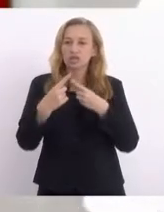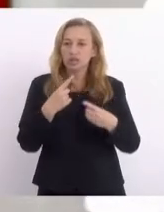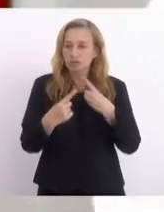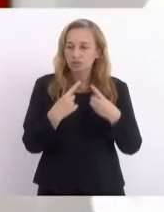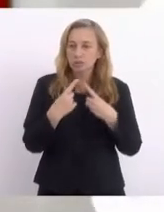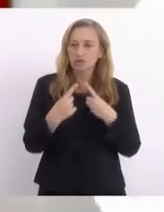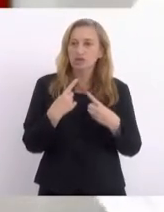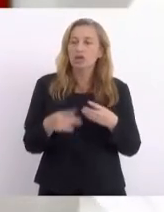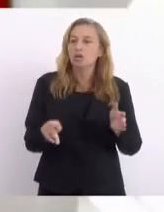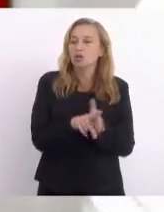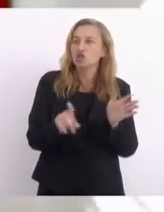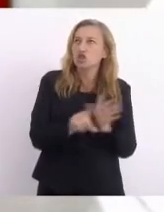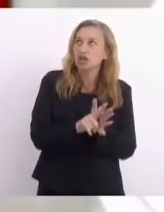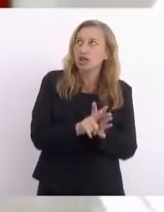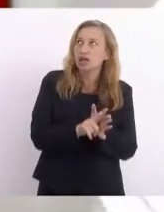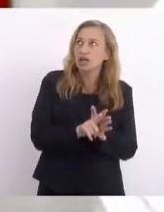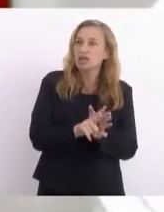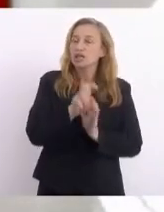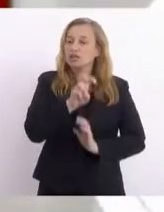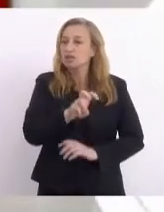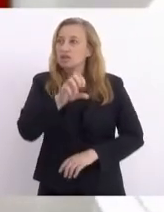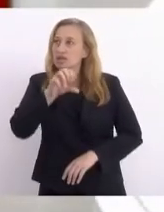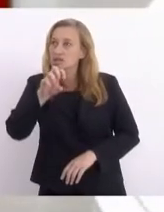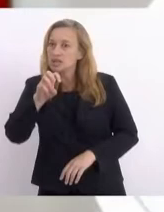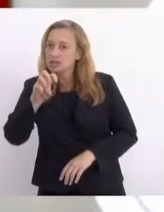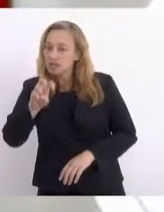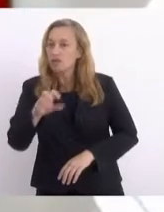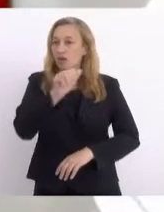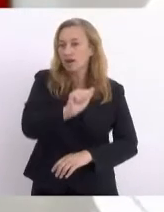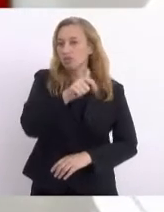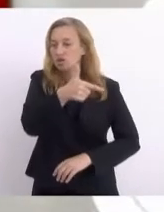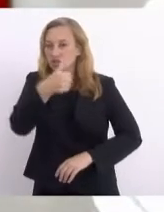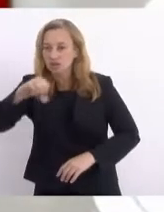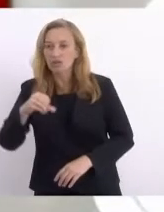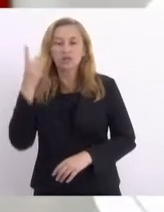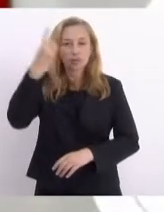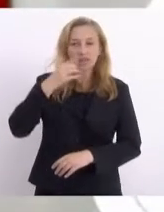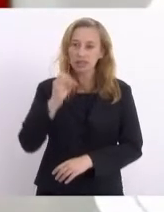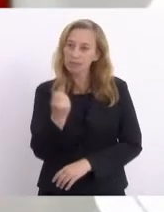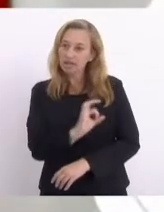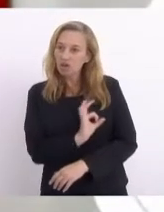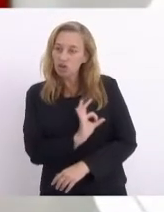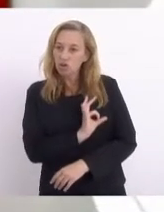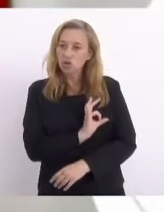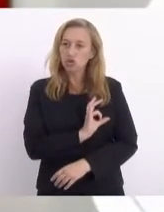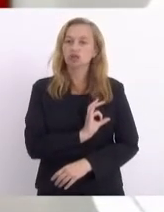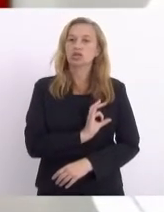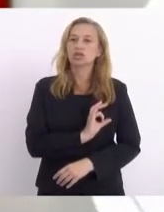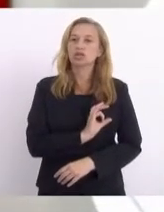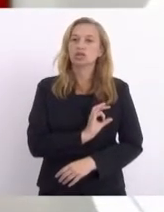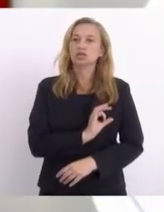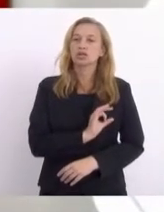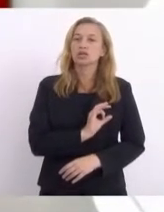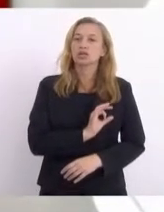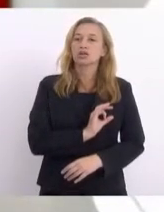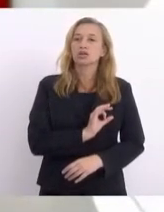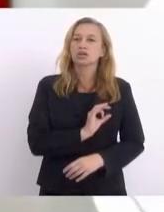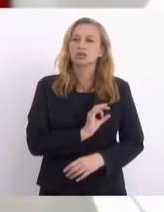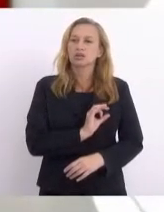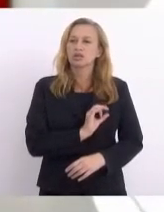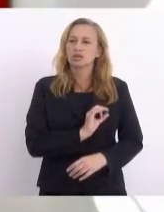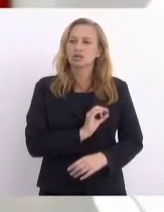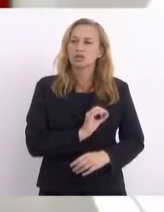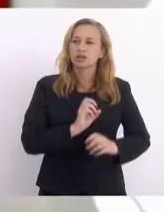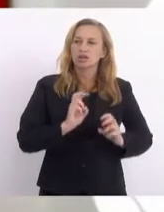vencido, projeto de lei número 55-A de 2019, de autoria da deputada Marta Rocha, que dispõe sobre a prestação de auxílio